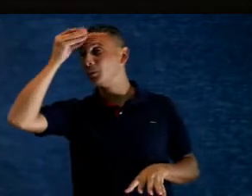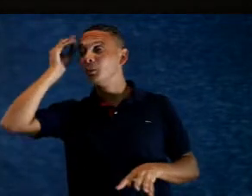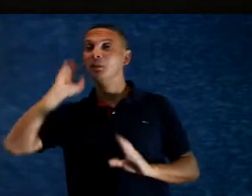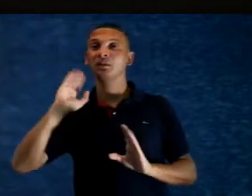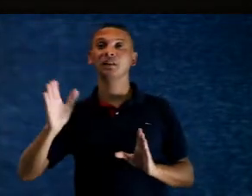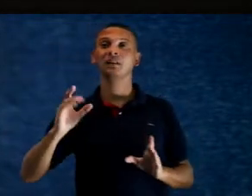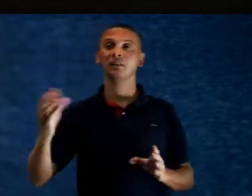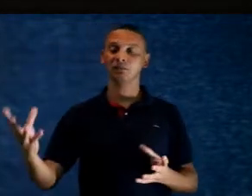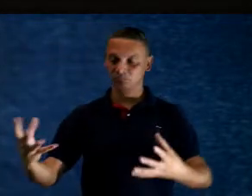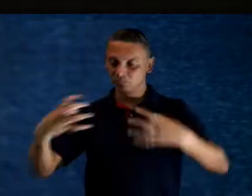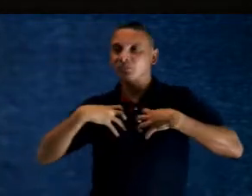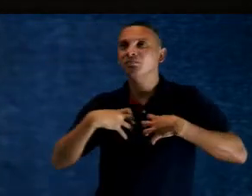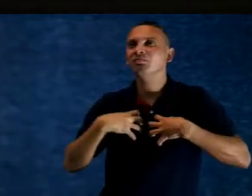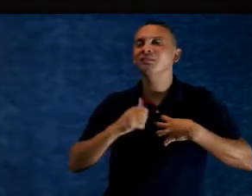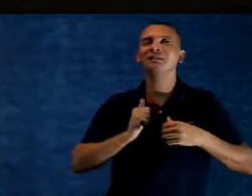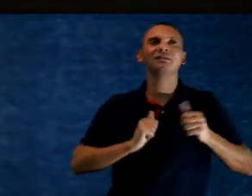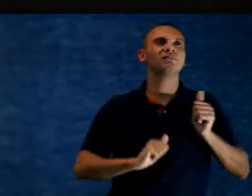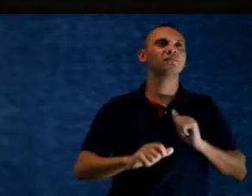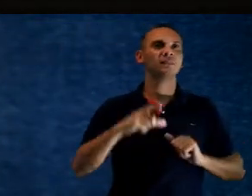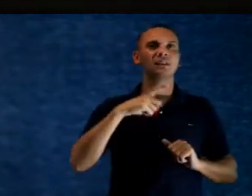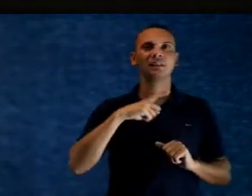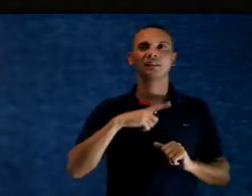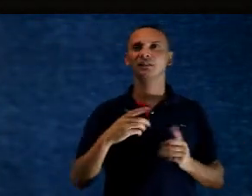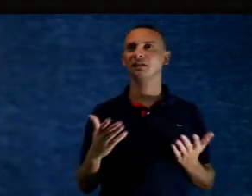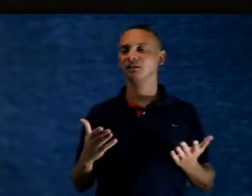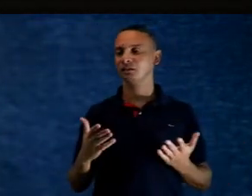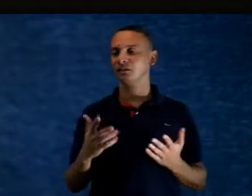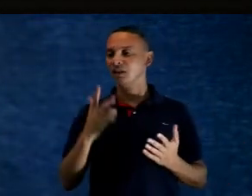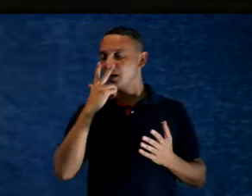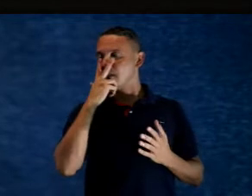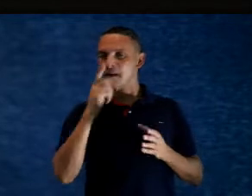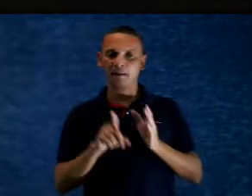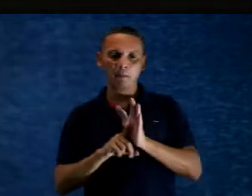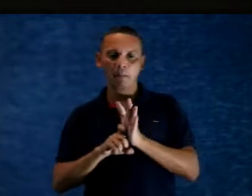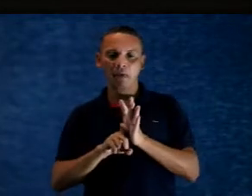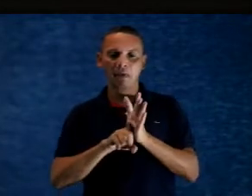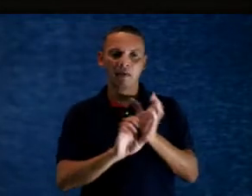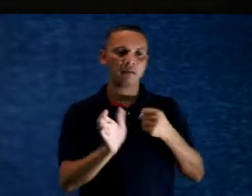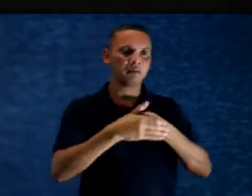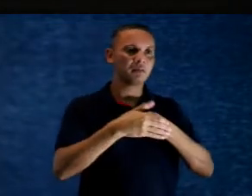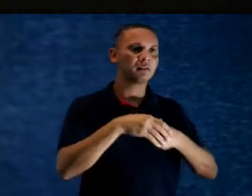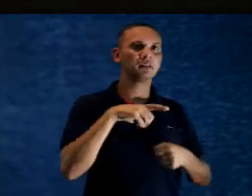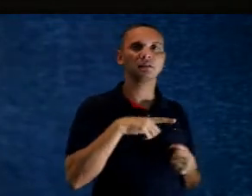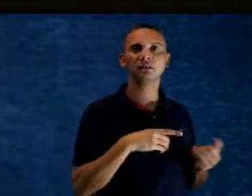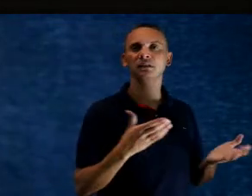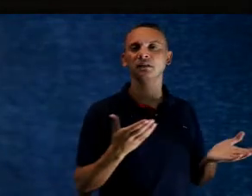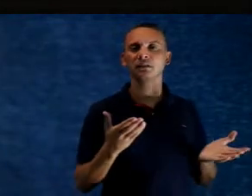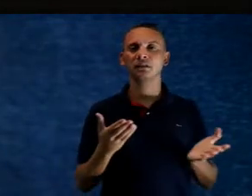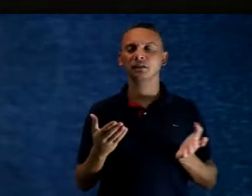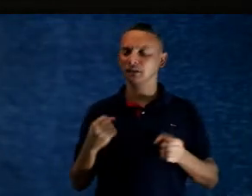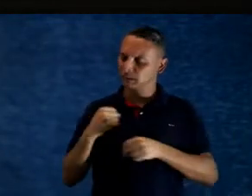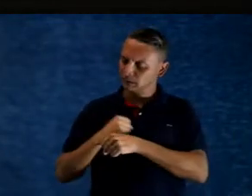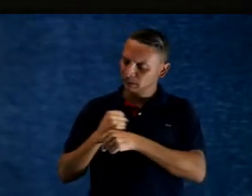mil disfarces em que se dissimula, sempre igual a si mesma, sempre intolerável, estreitando o peito,